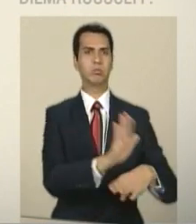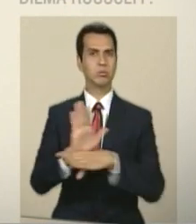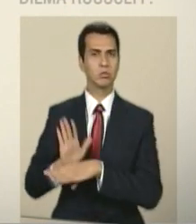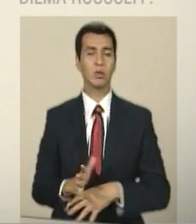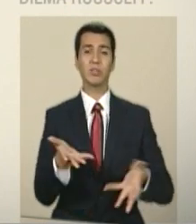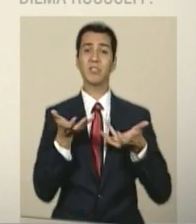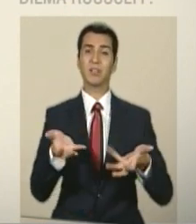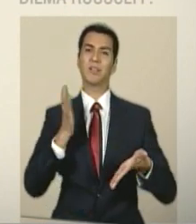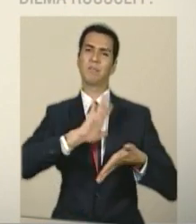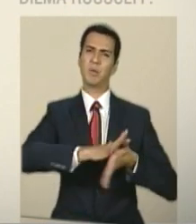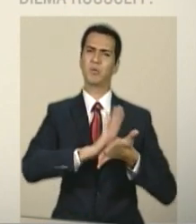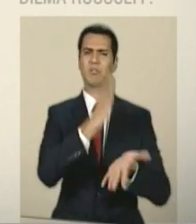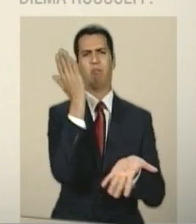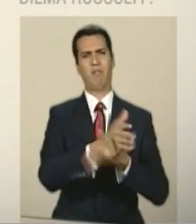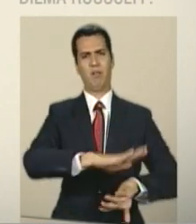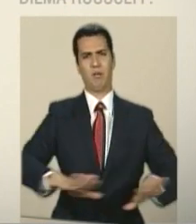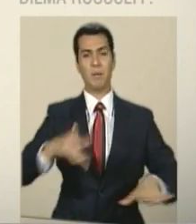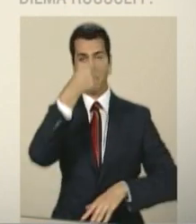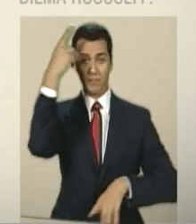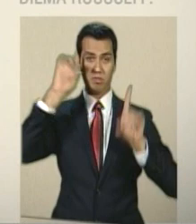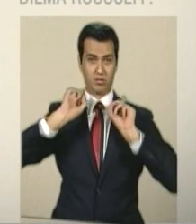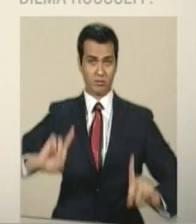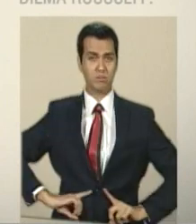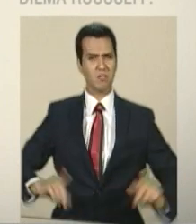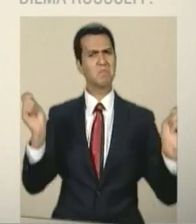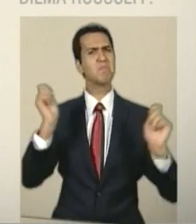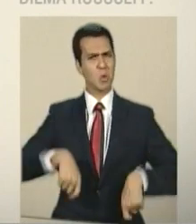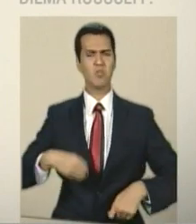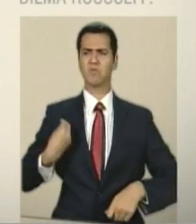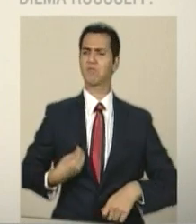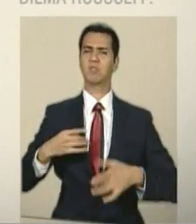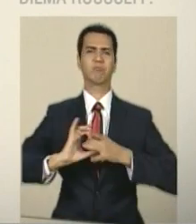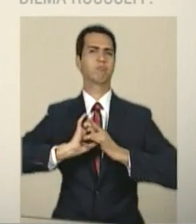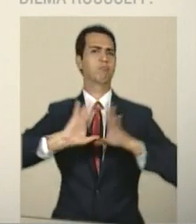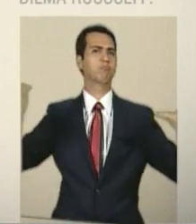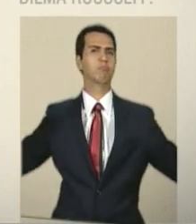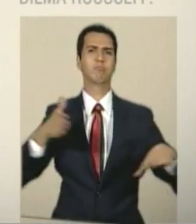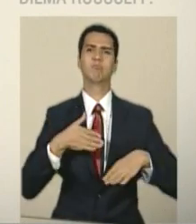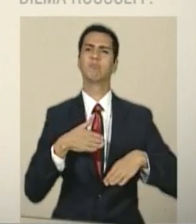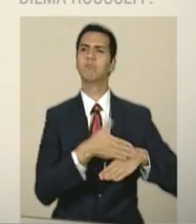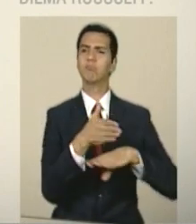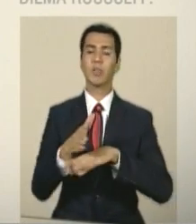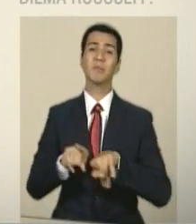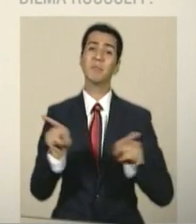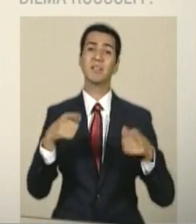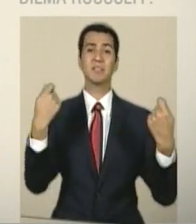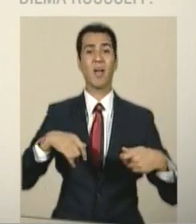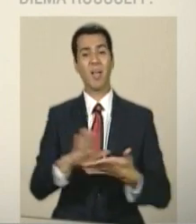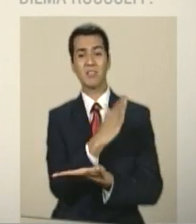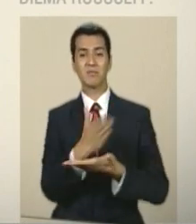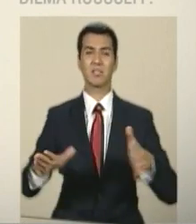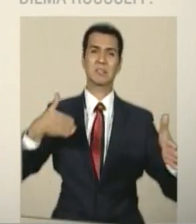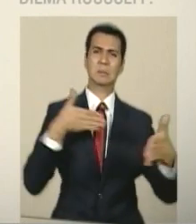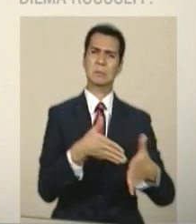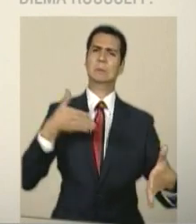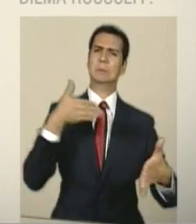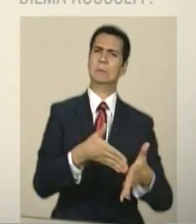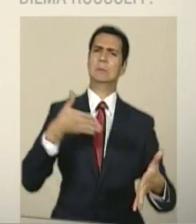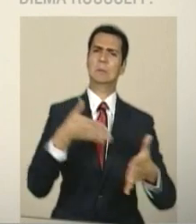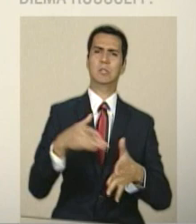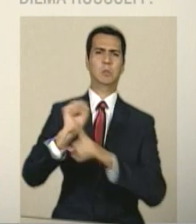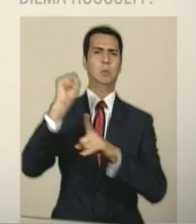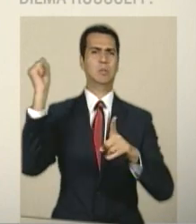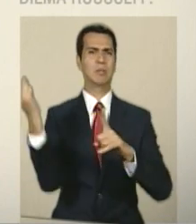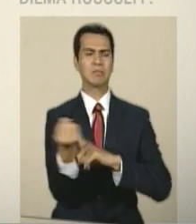deficiência pode viver sem limites desde que nós consigamos eliminar as barreiras que a sociedade